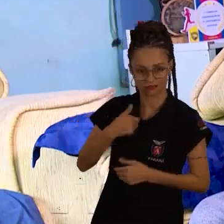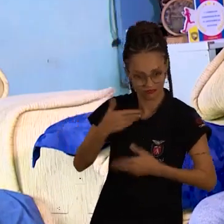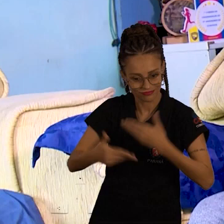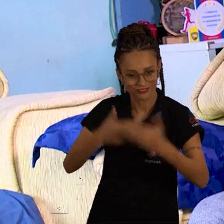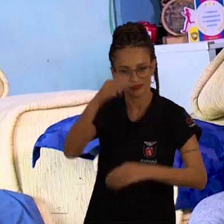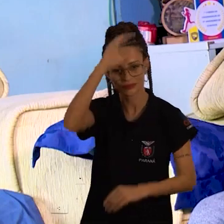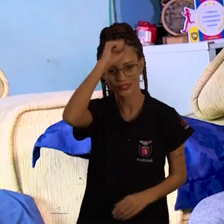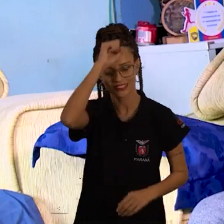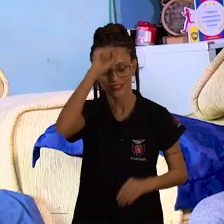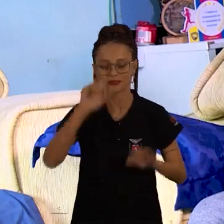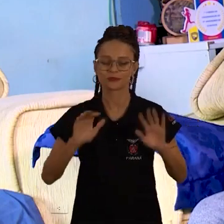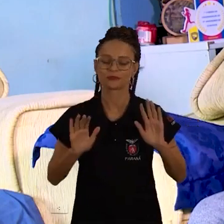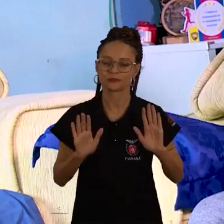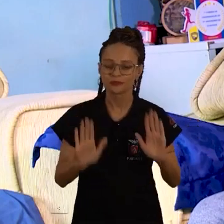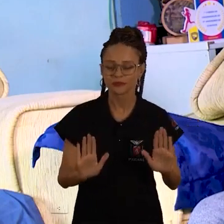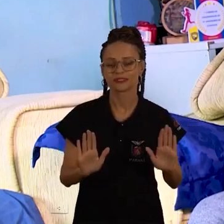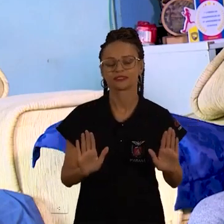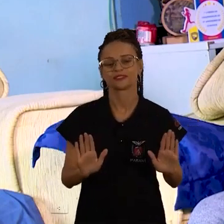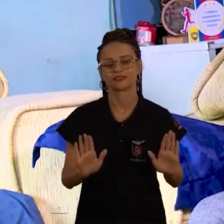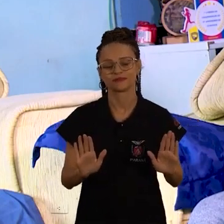né? Mas